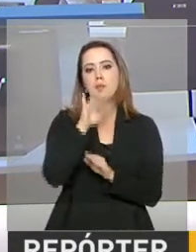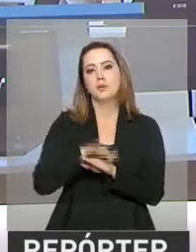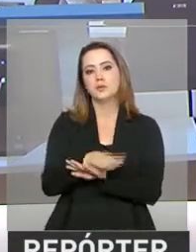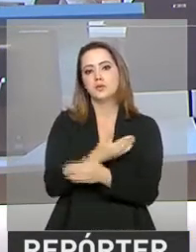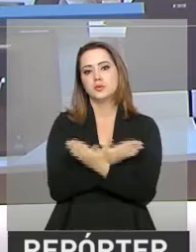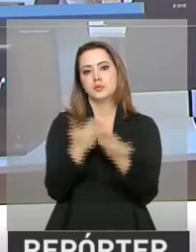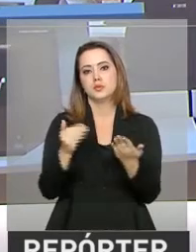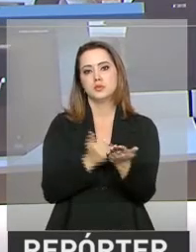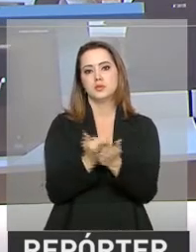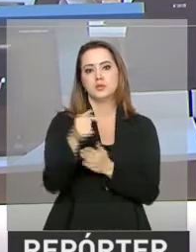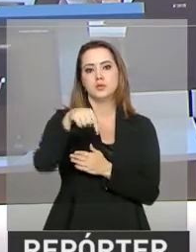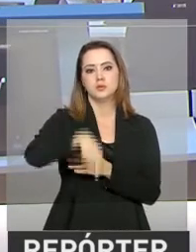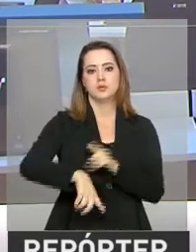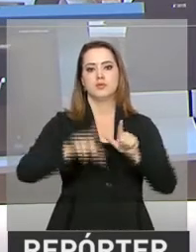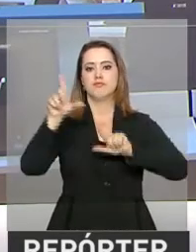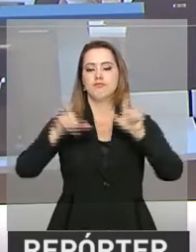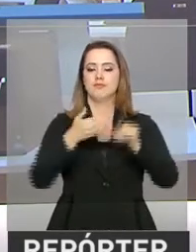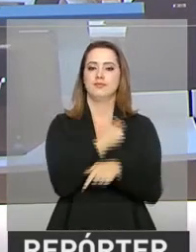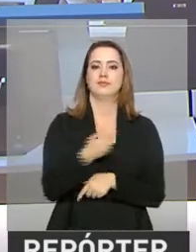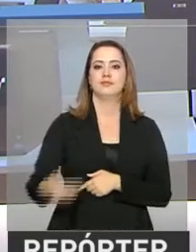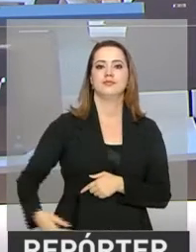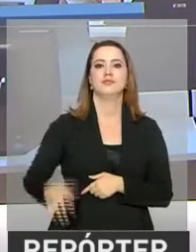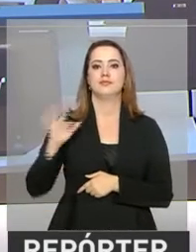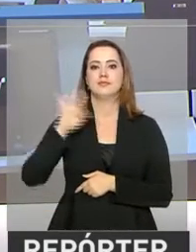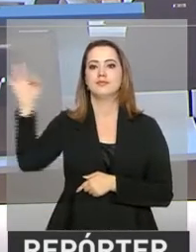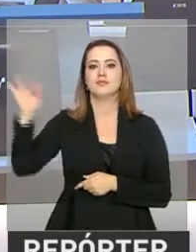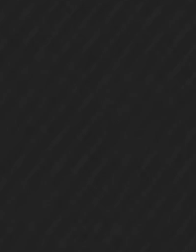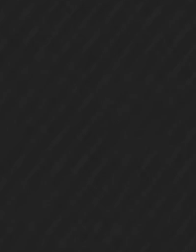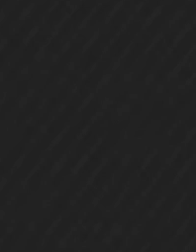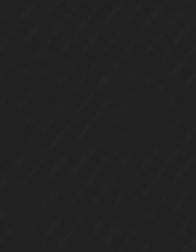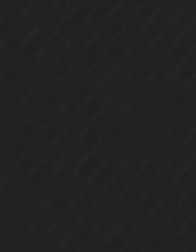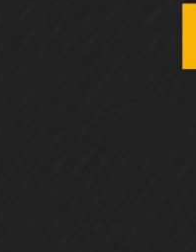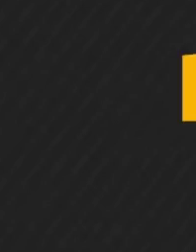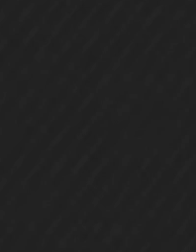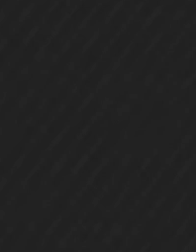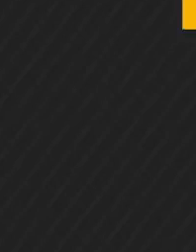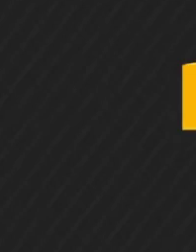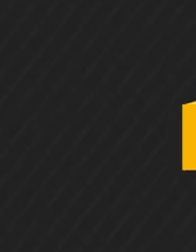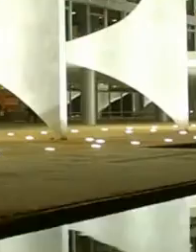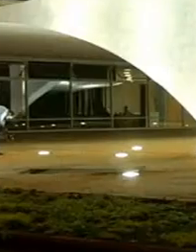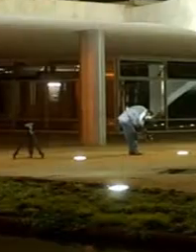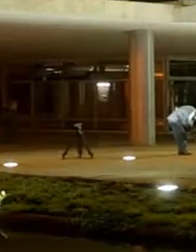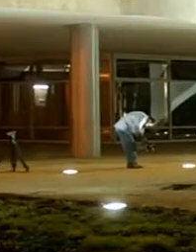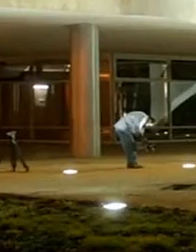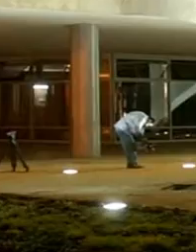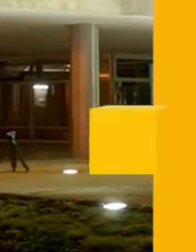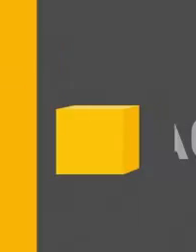você e continue com a gente aqui na NBR, a TV do Governo Federal.